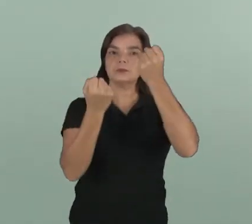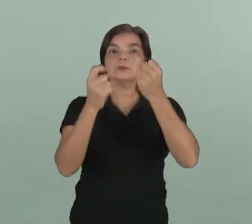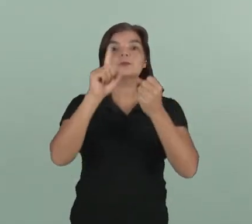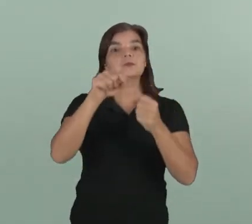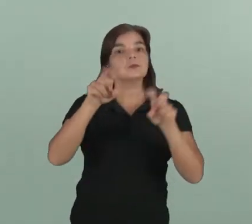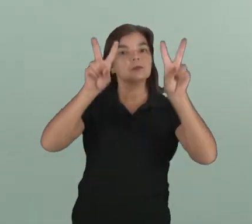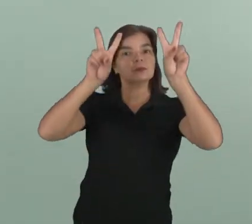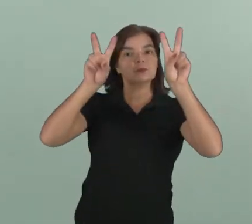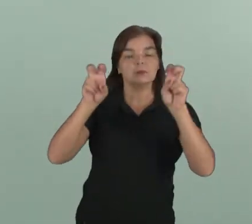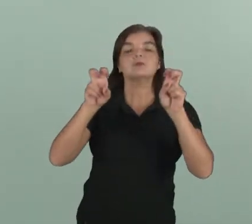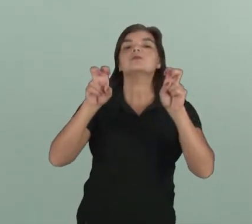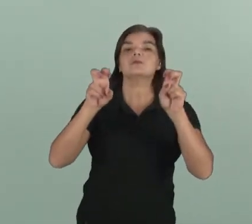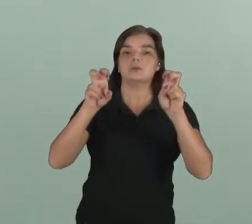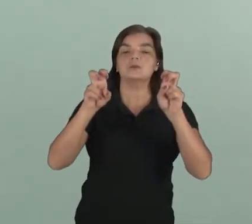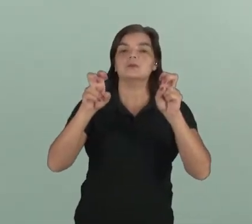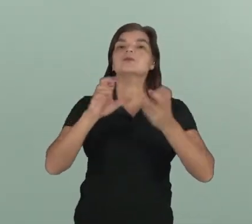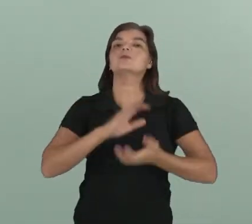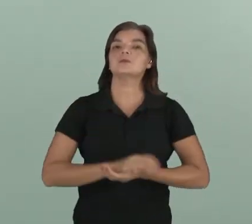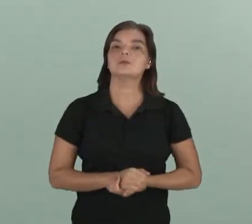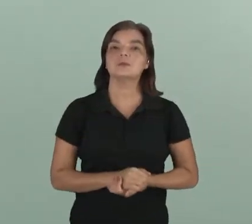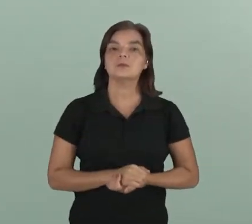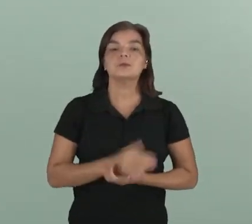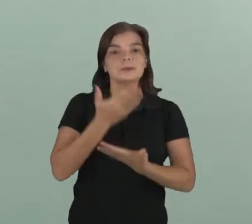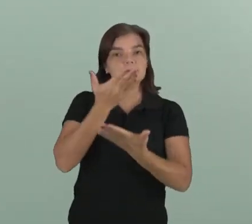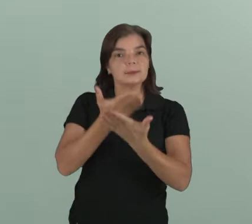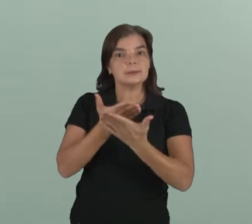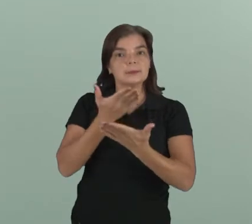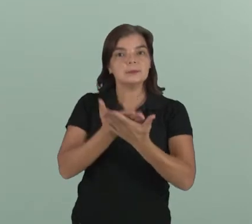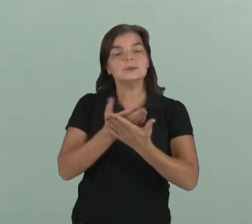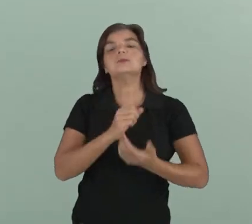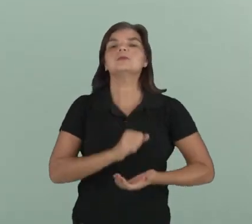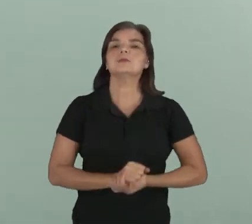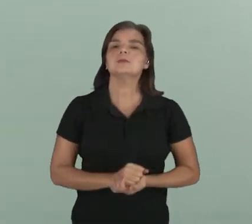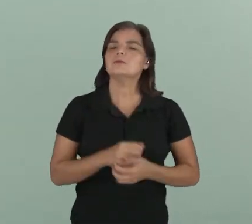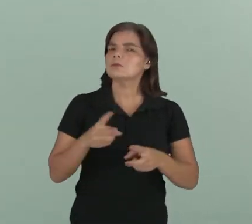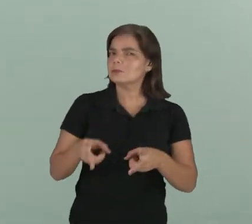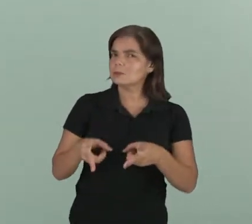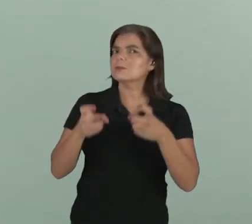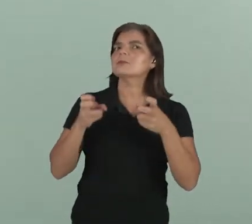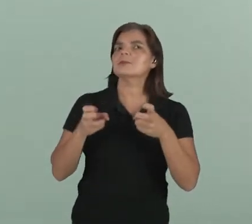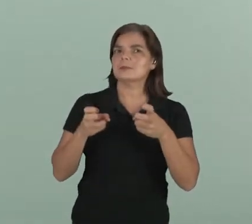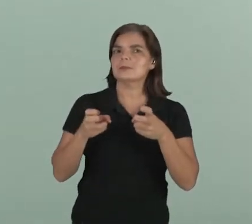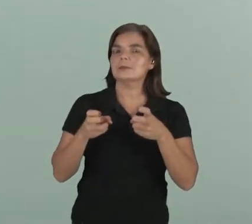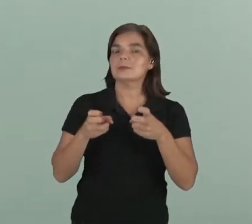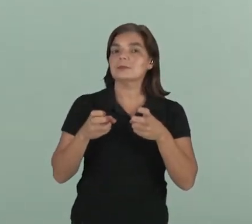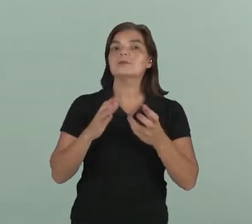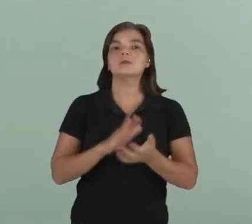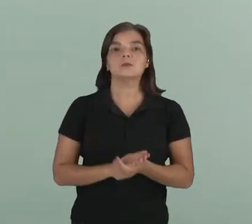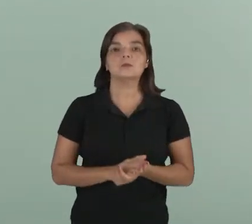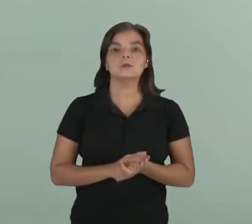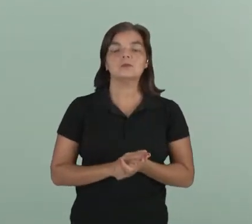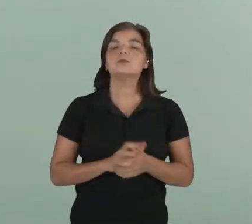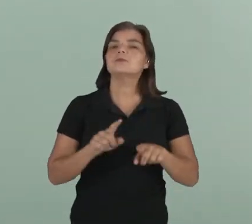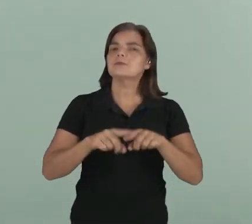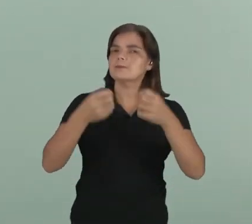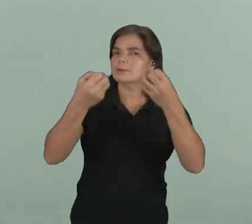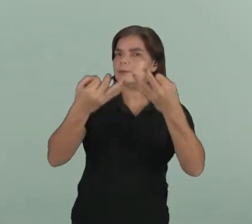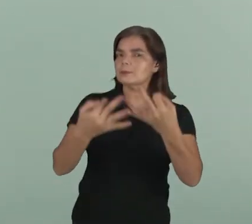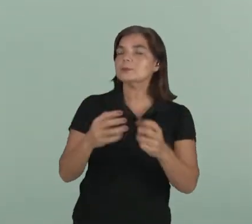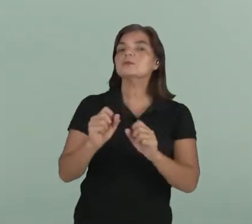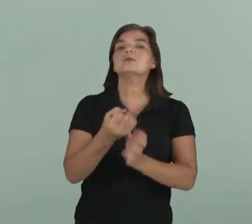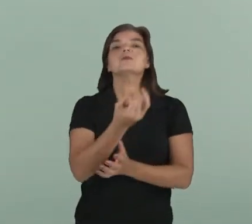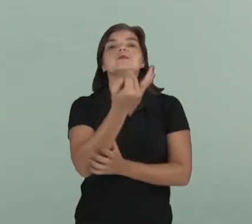o assunto dessas nossas videoaulas. Estamos percebendo, ao longo dessas